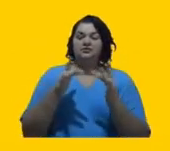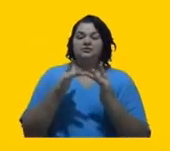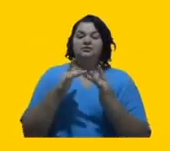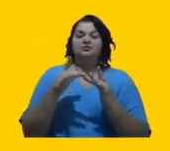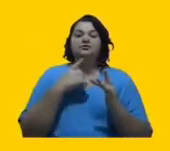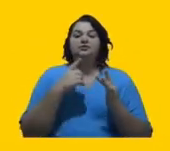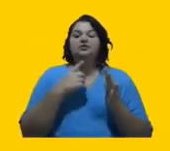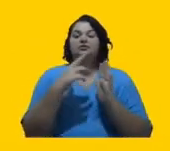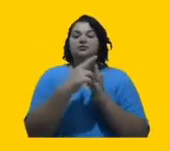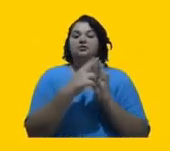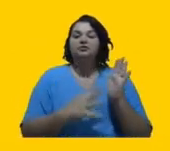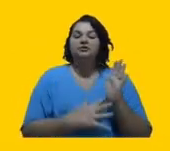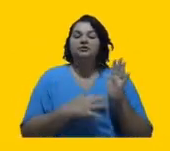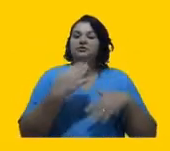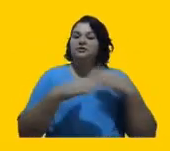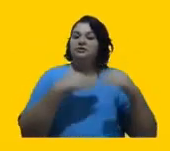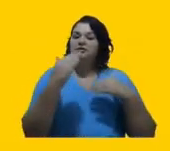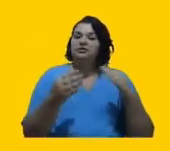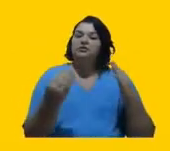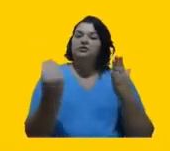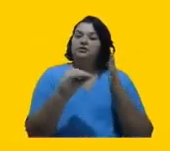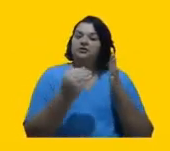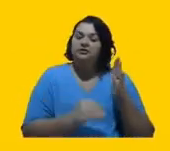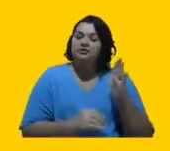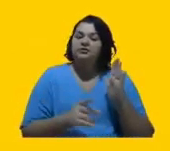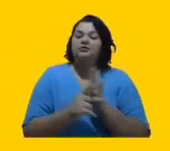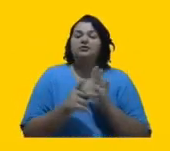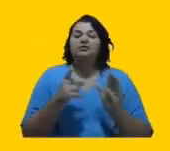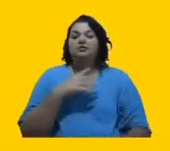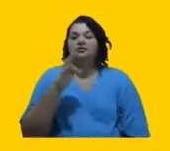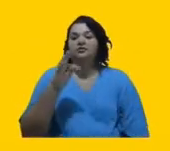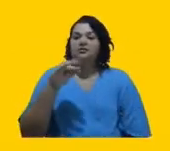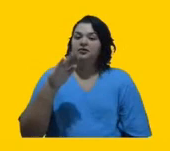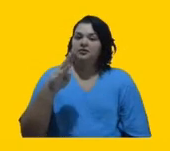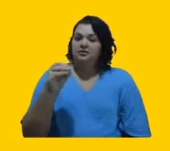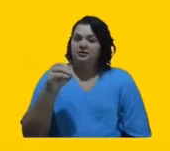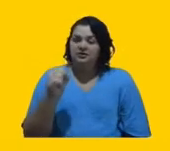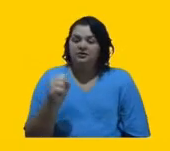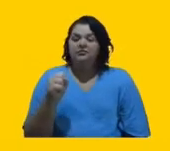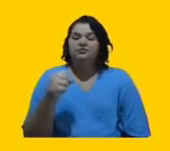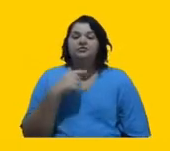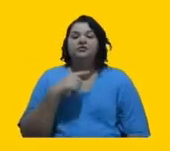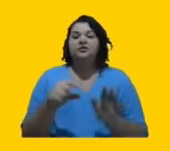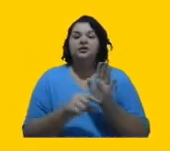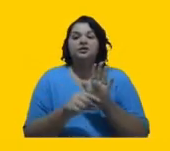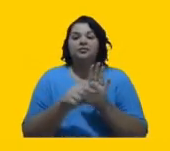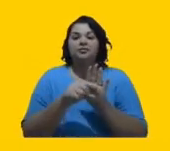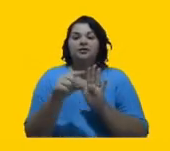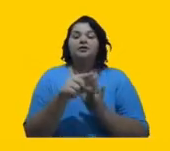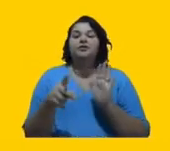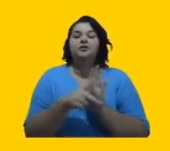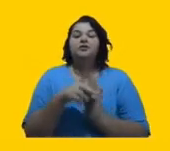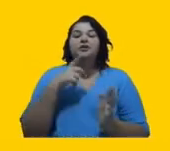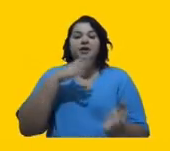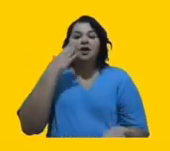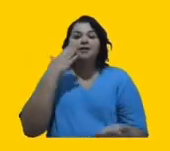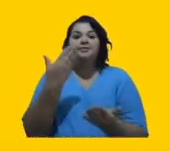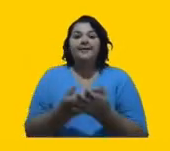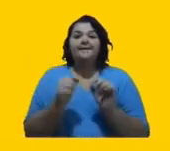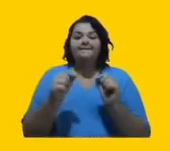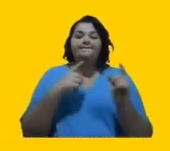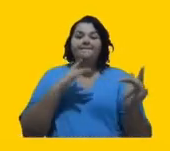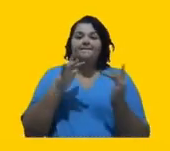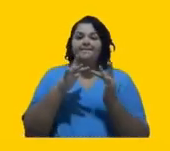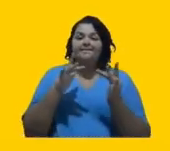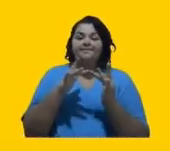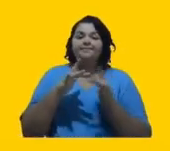roteiro de aplicação e correção, crivos, folhas de resposta e gabaritos, de modo a garantir a integralidade